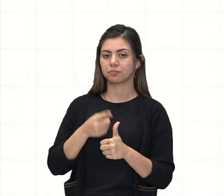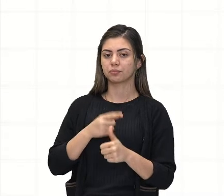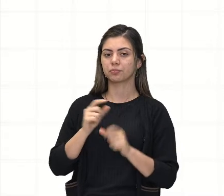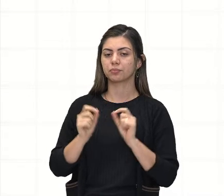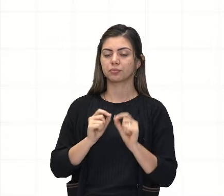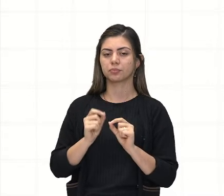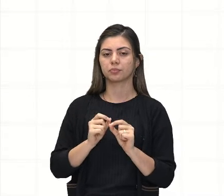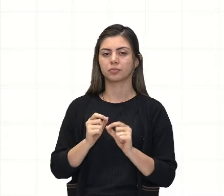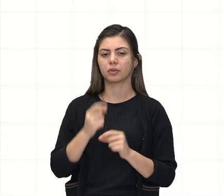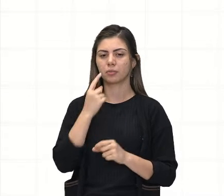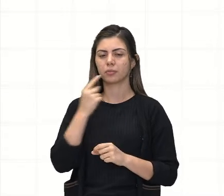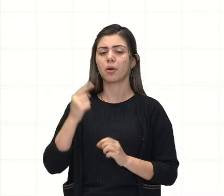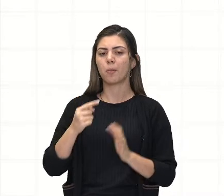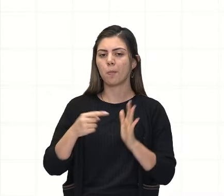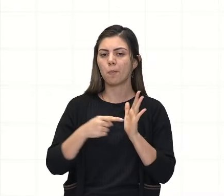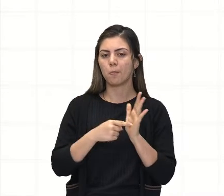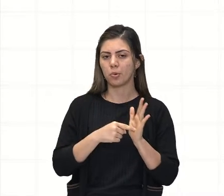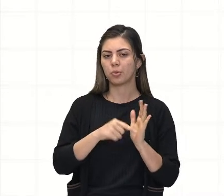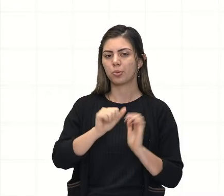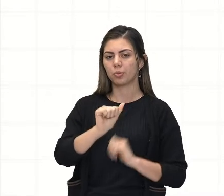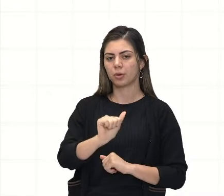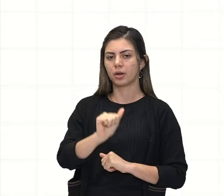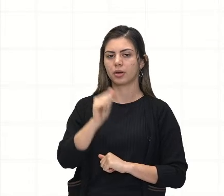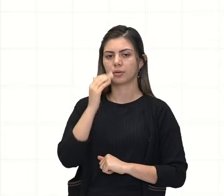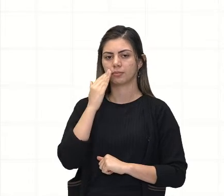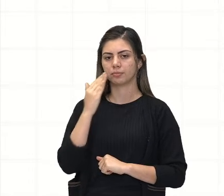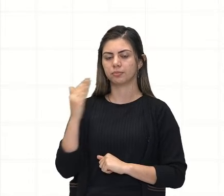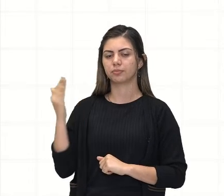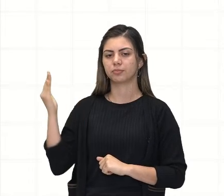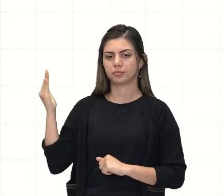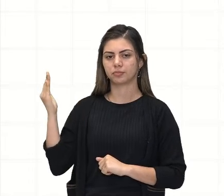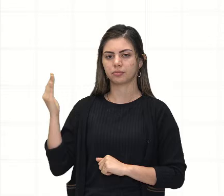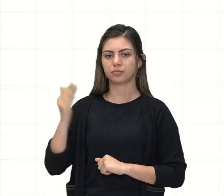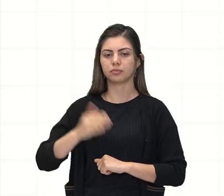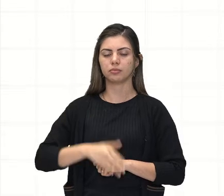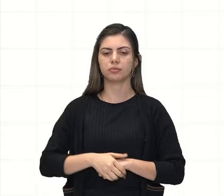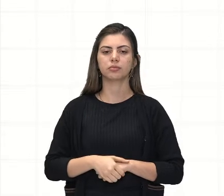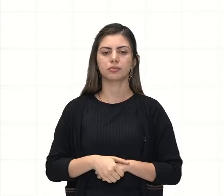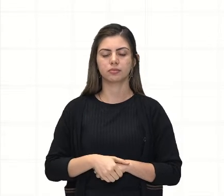esse ponto aqui ó, da figura, né? Um ponto A.